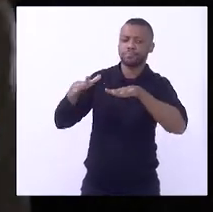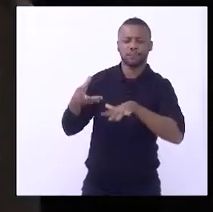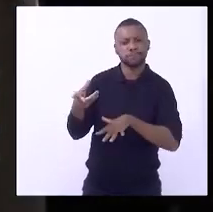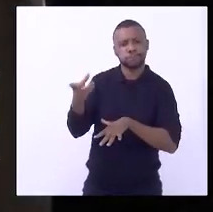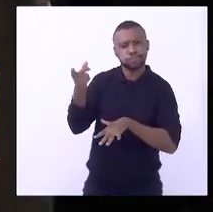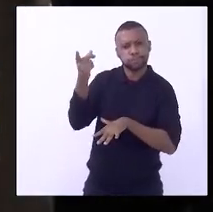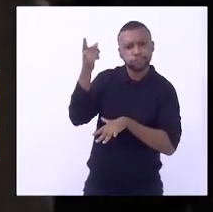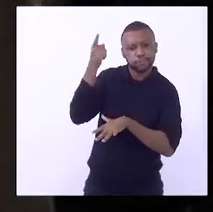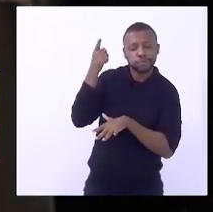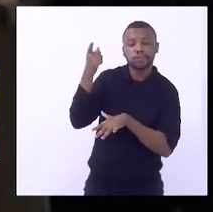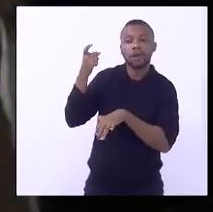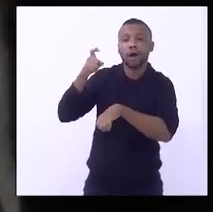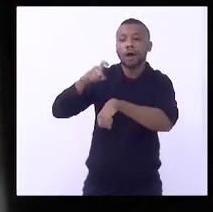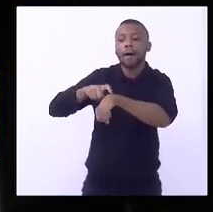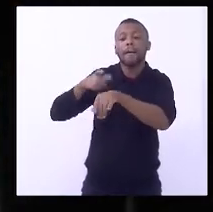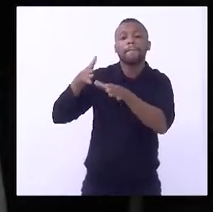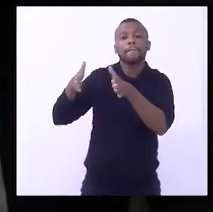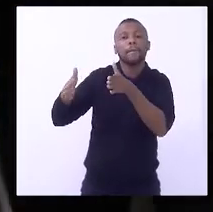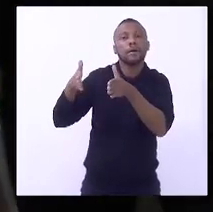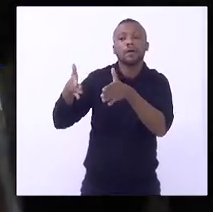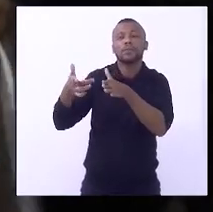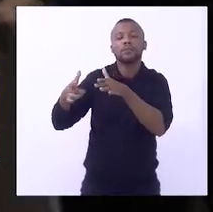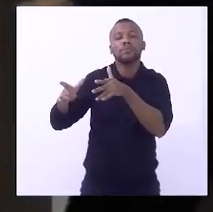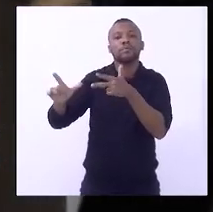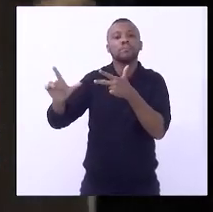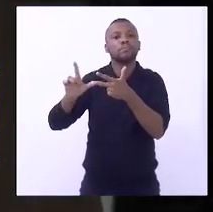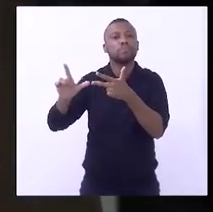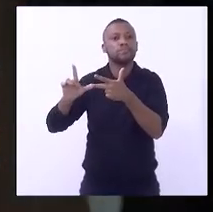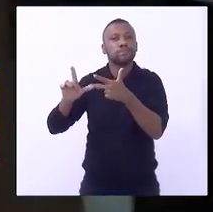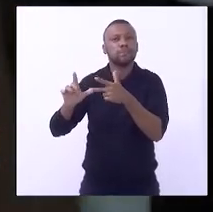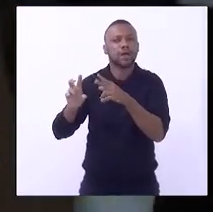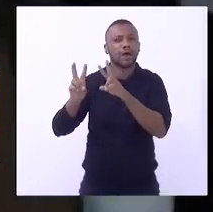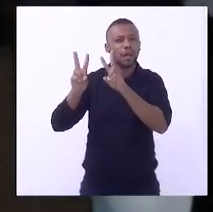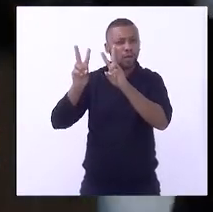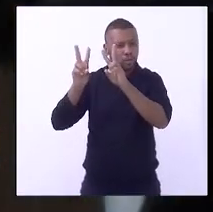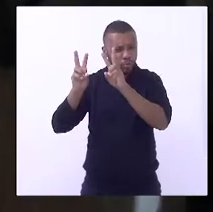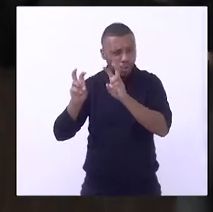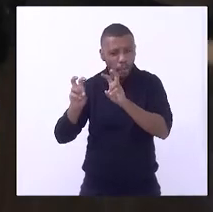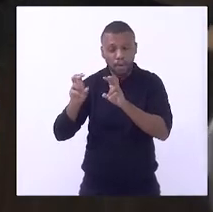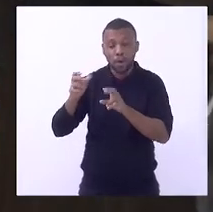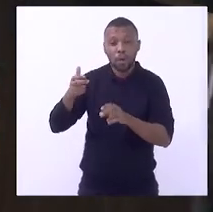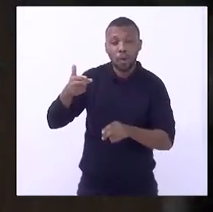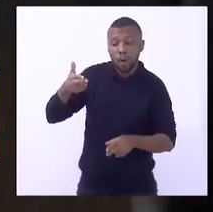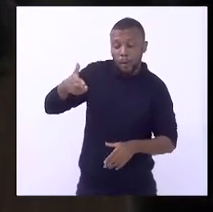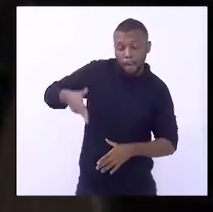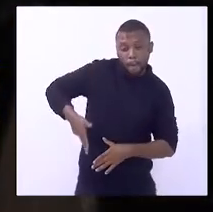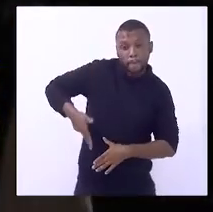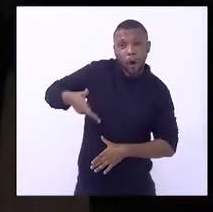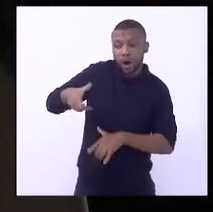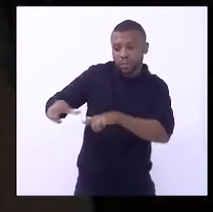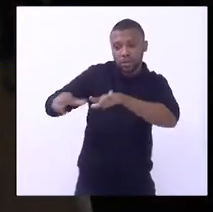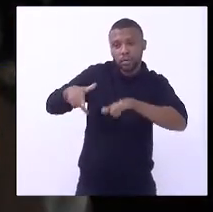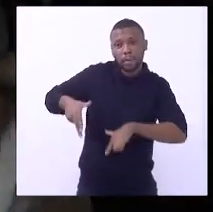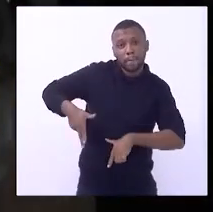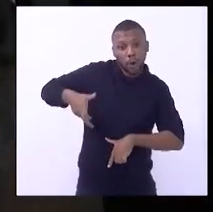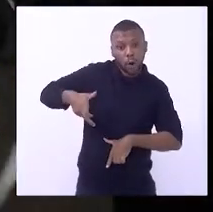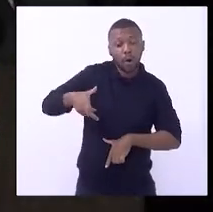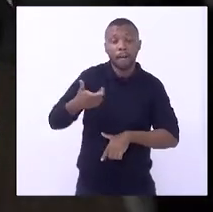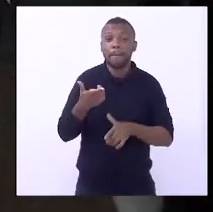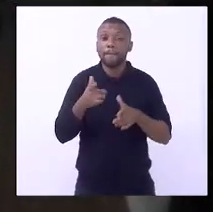de outras legislaturas, que sempre foi o chamado porte de arma para os agentes do